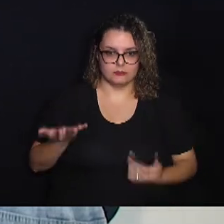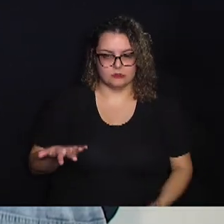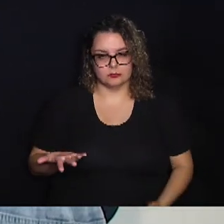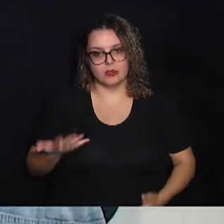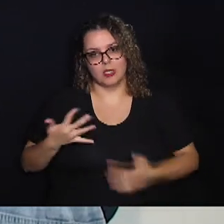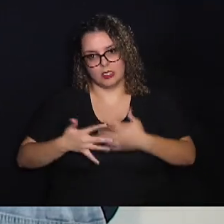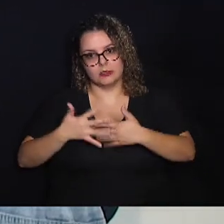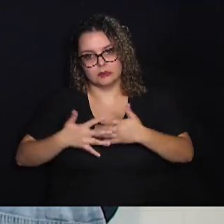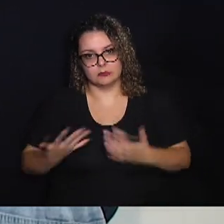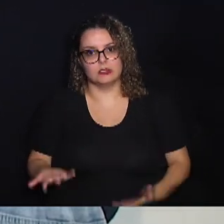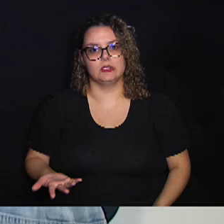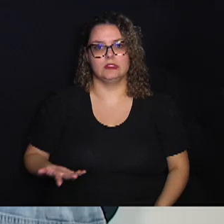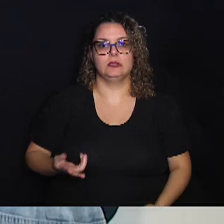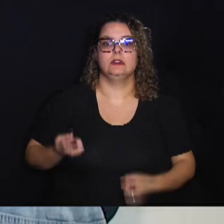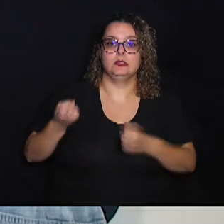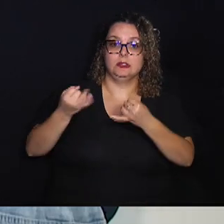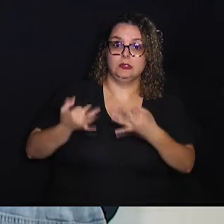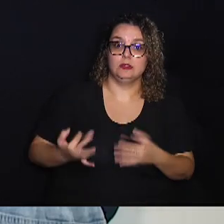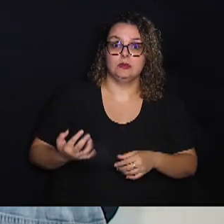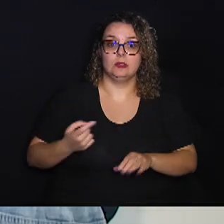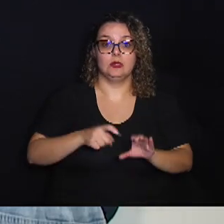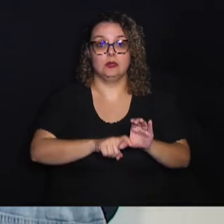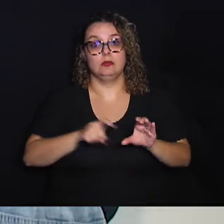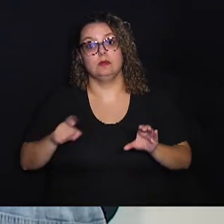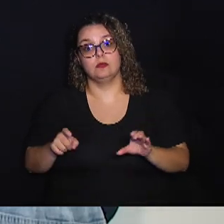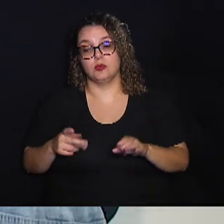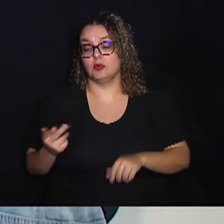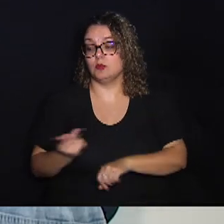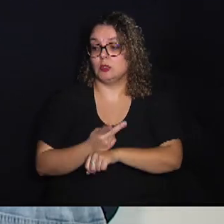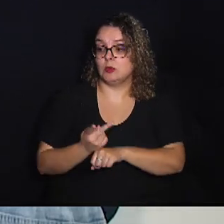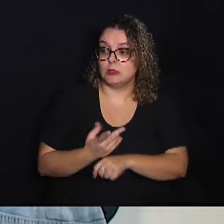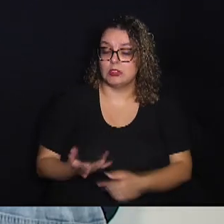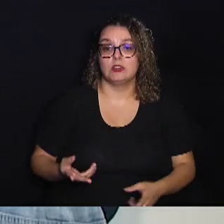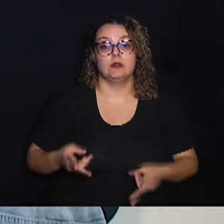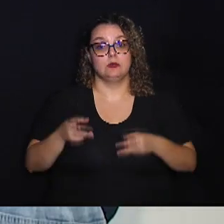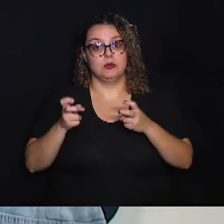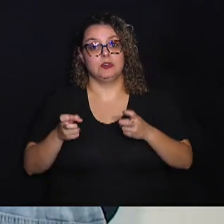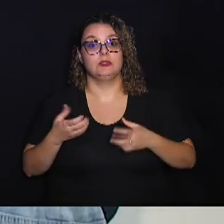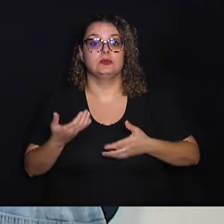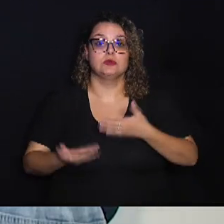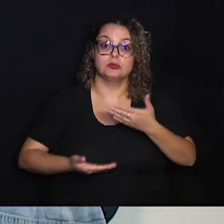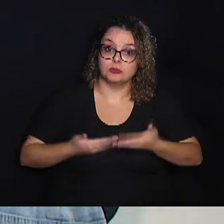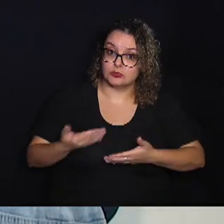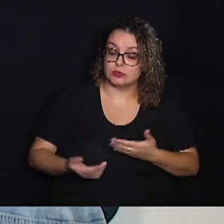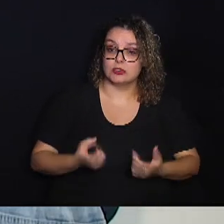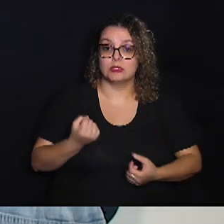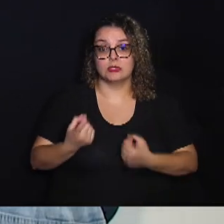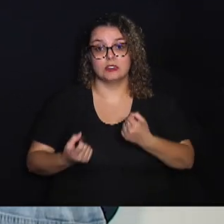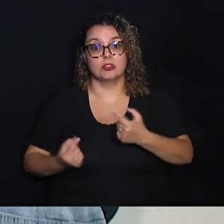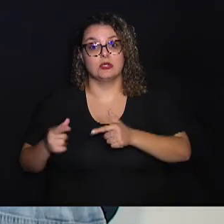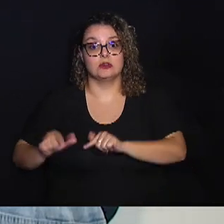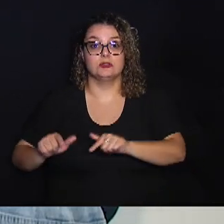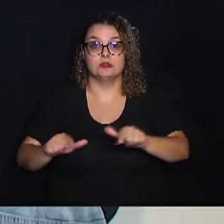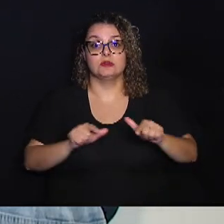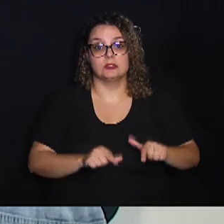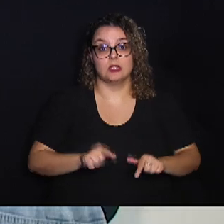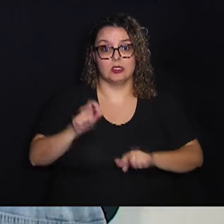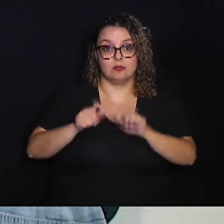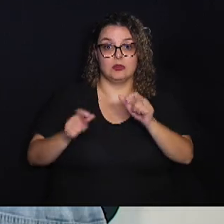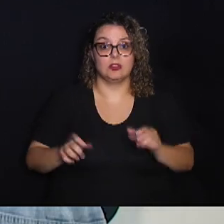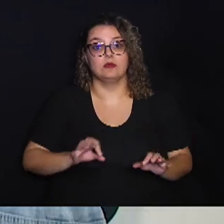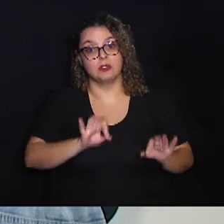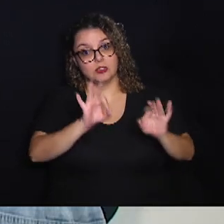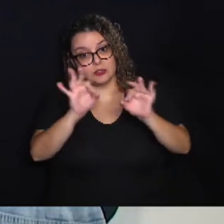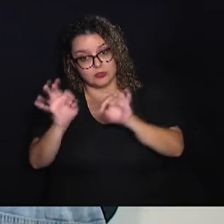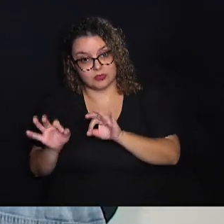a eles, né, para sempre buscar autonomia. E a gente percebe que nos serviços, em alguns espaços, a pessoa, quando vai